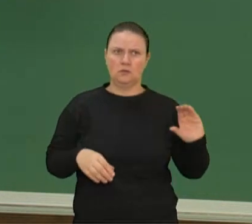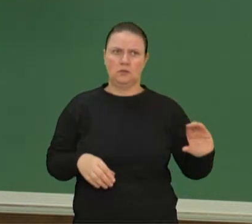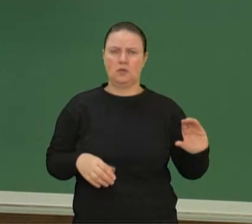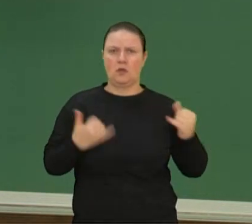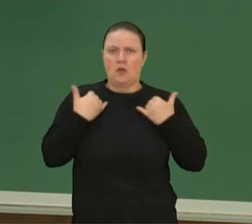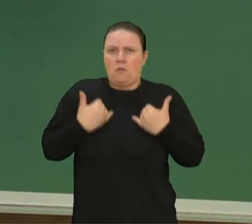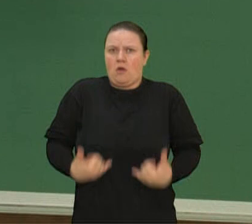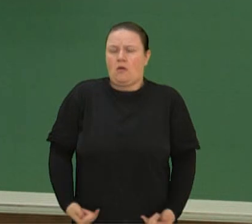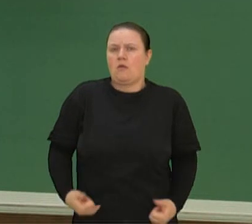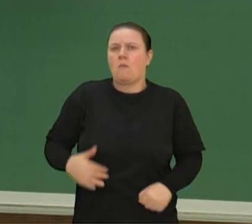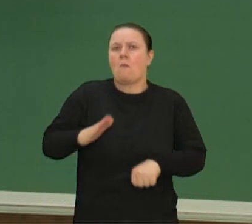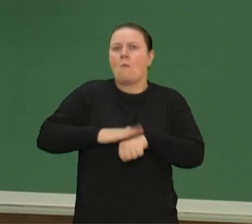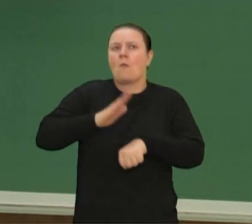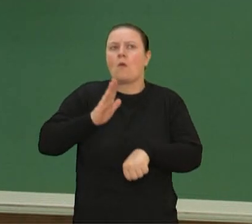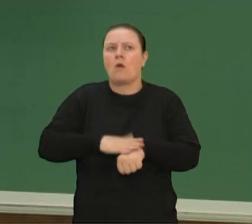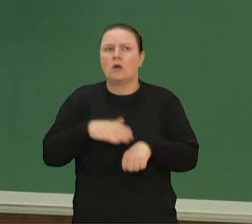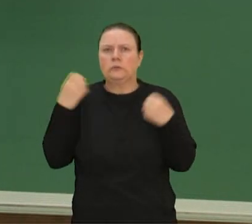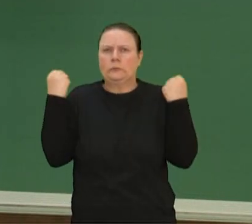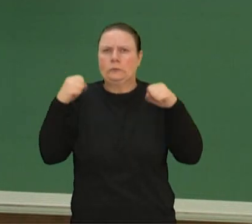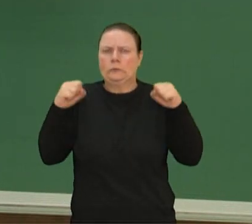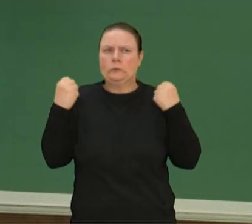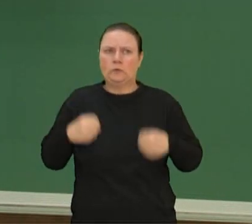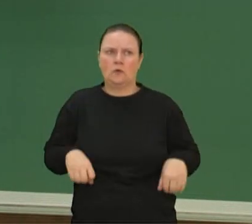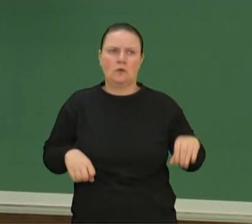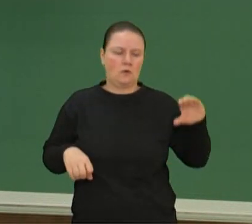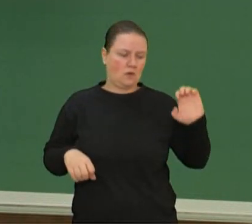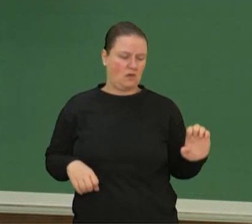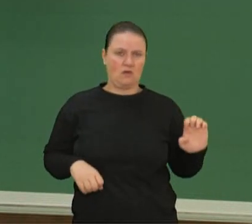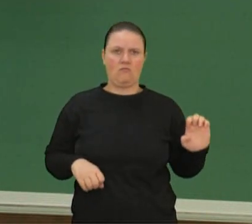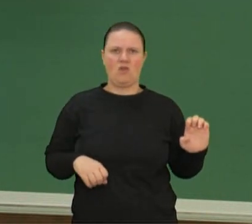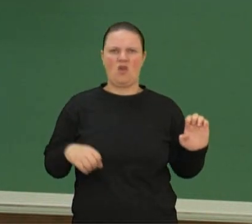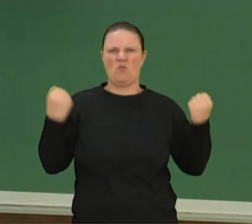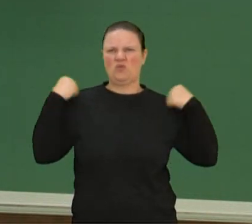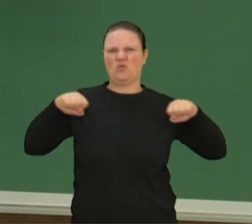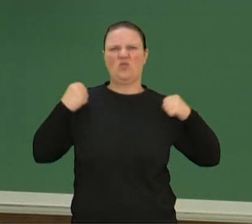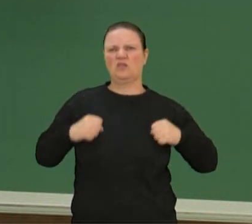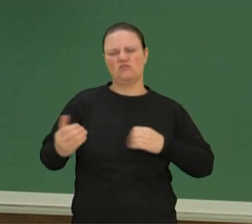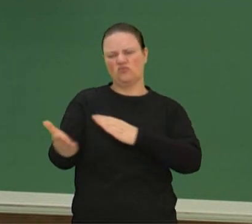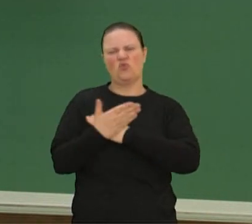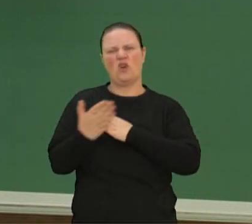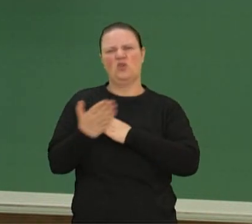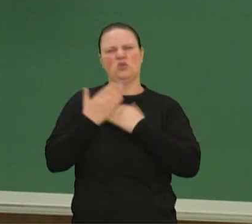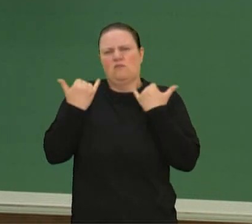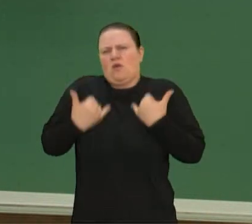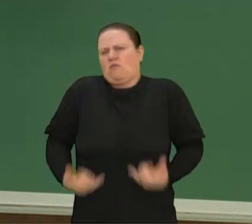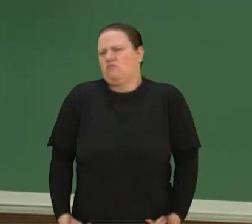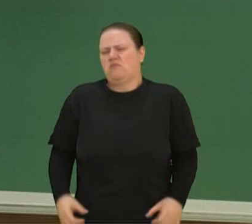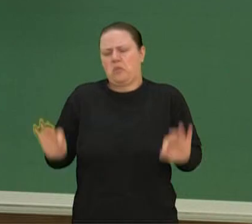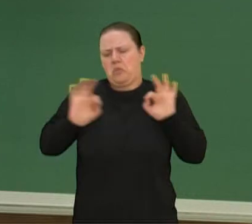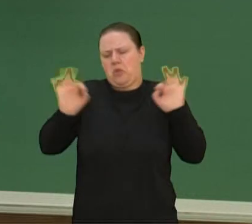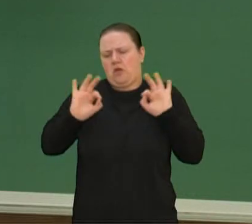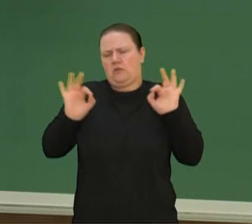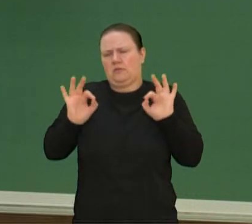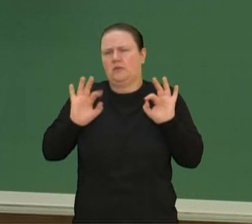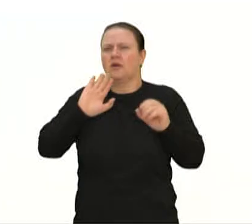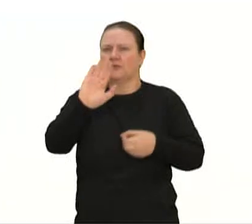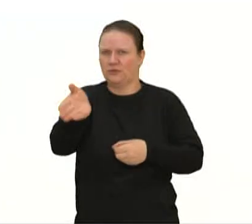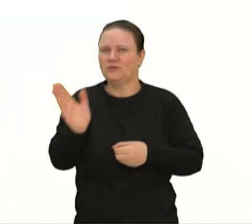Ou letra E. A musculação não ajuda a emagrecer. Um tempo para pensar, responder e já